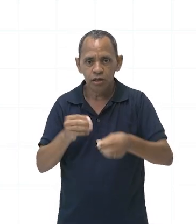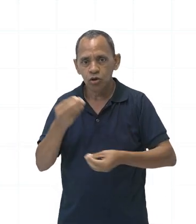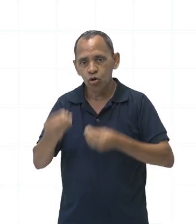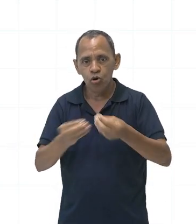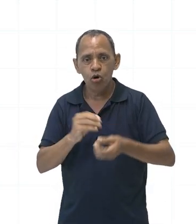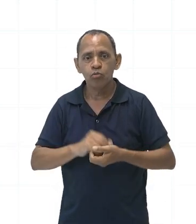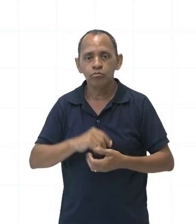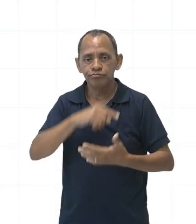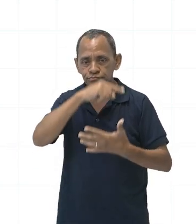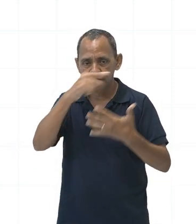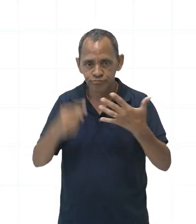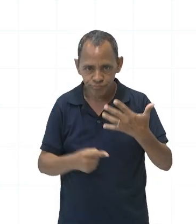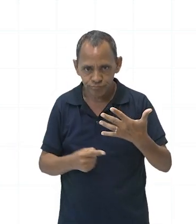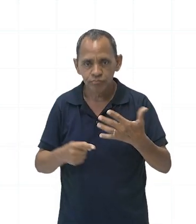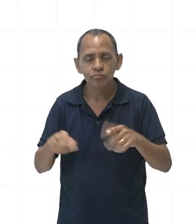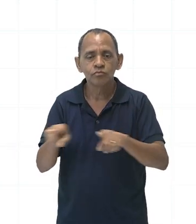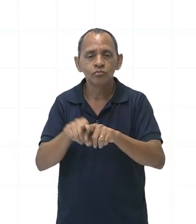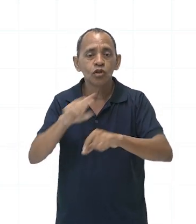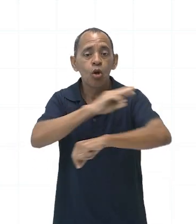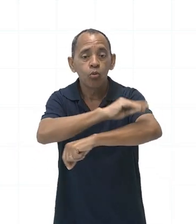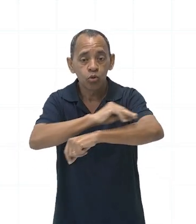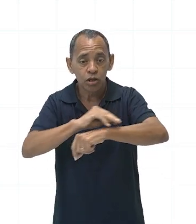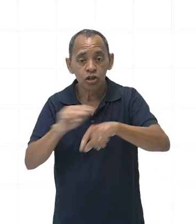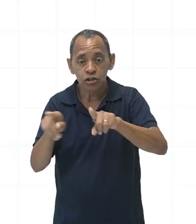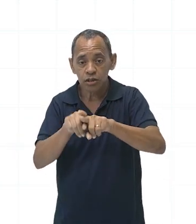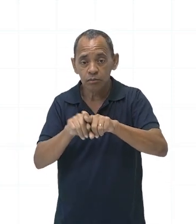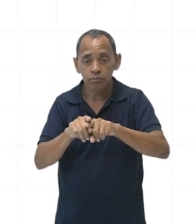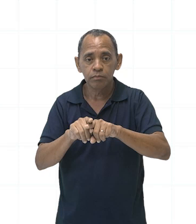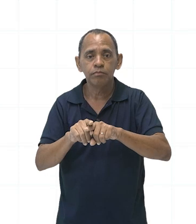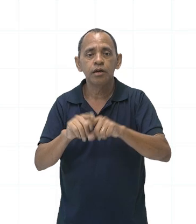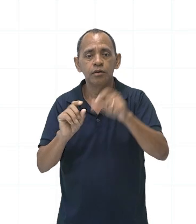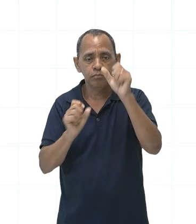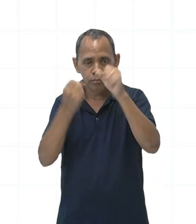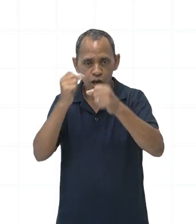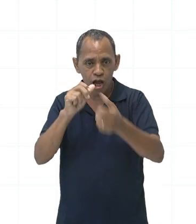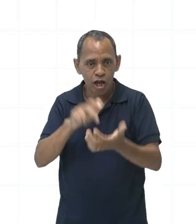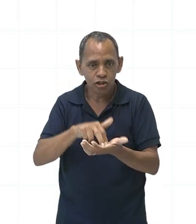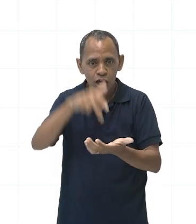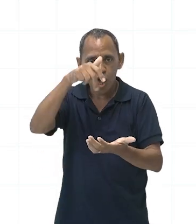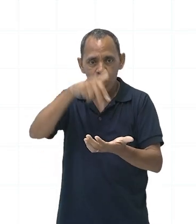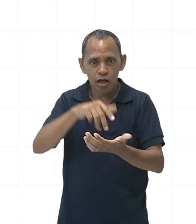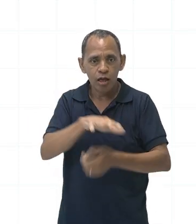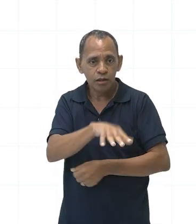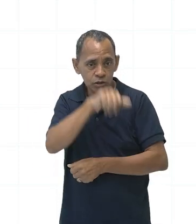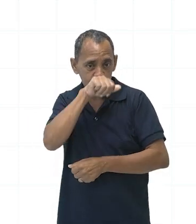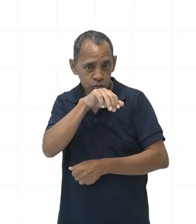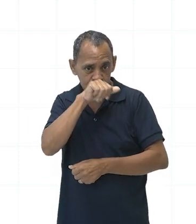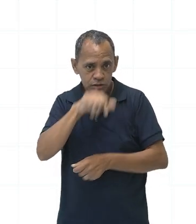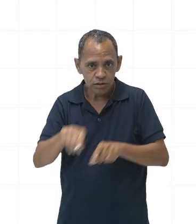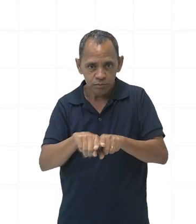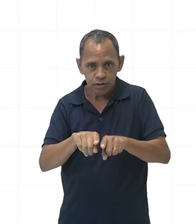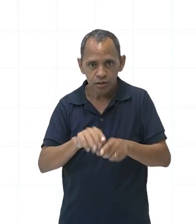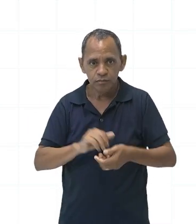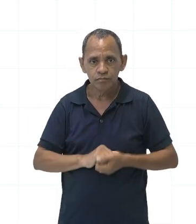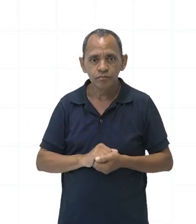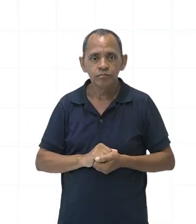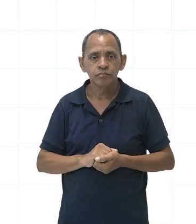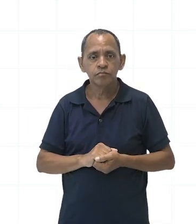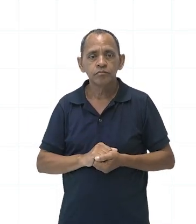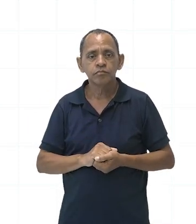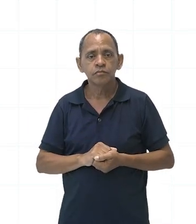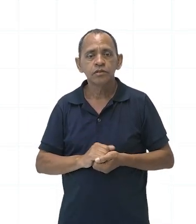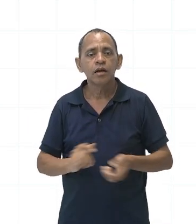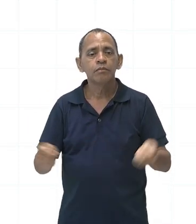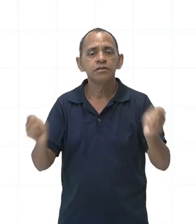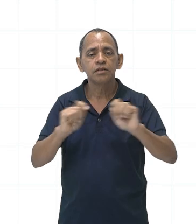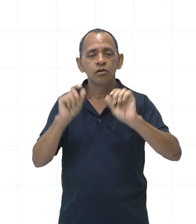e exercícios aeróbicos. Aqui a gente já observa que a ginástica localizada ela vai potencializar principalmente